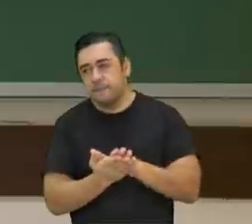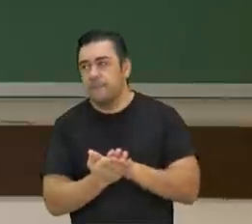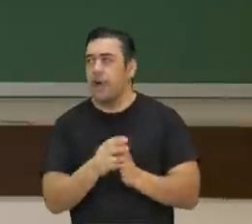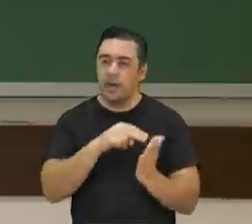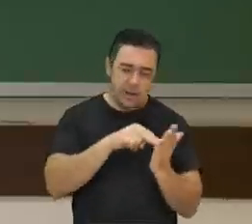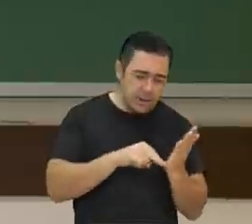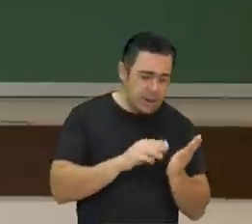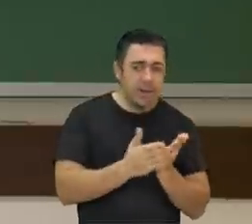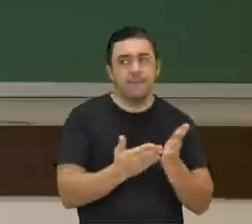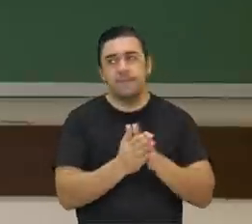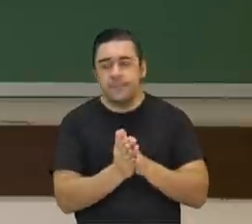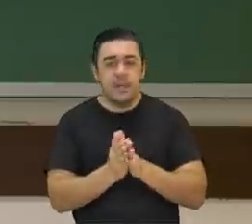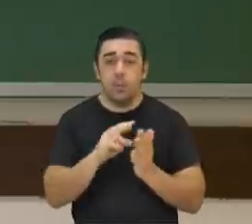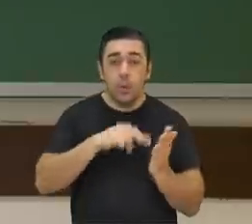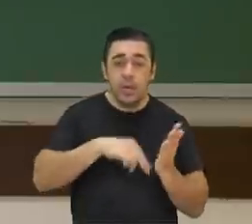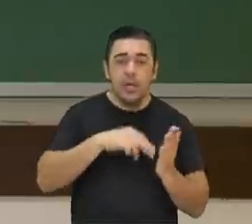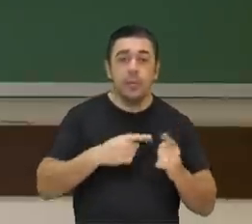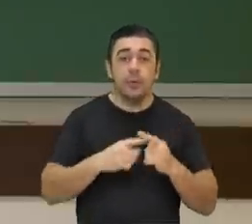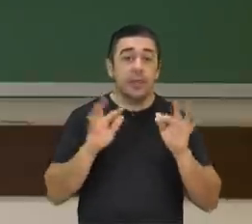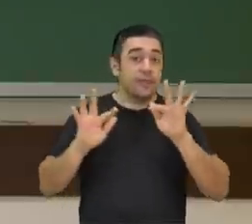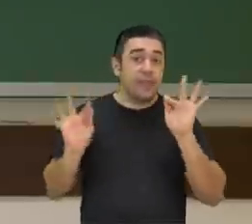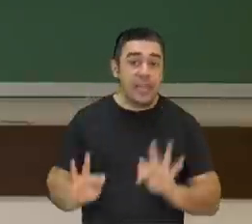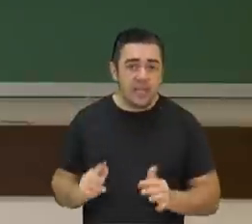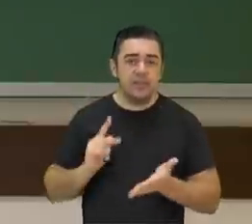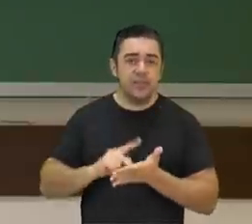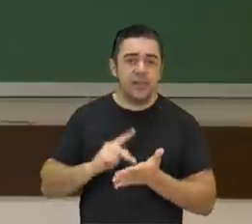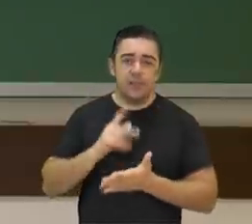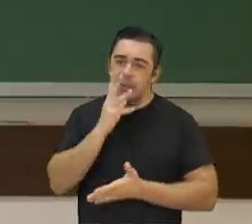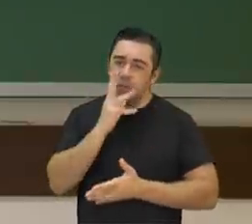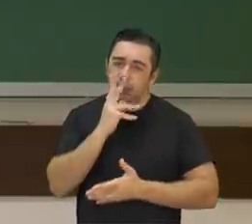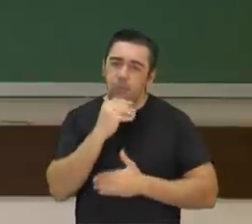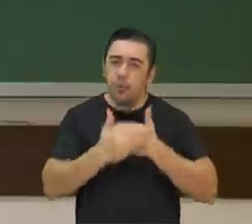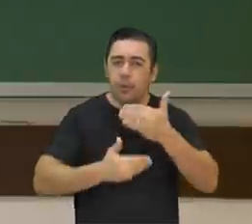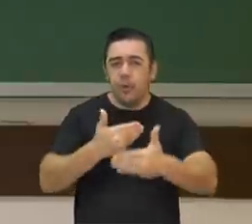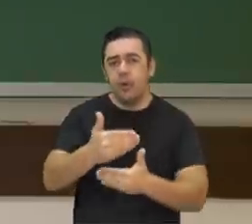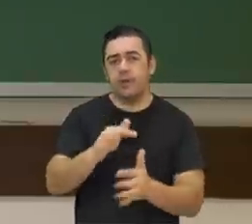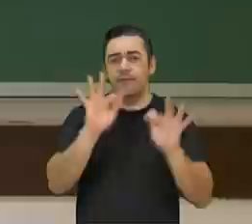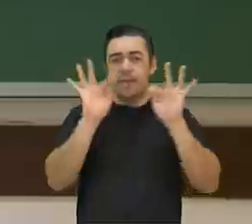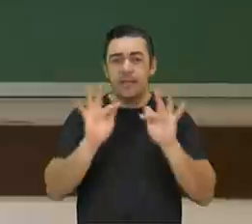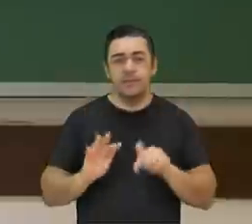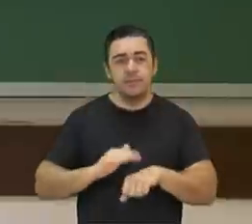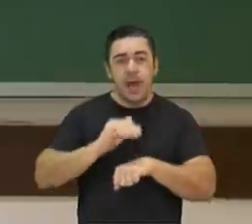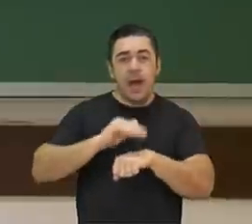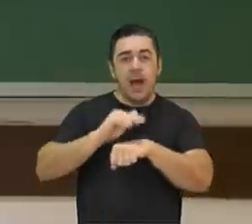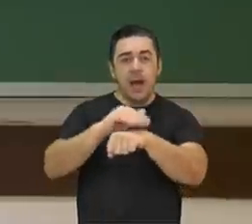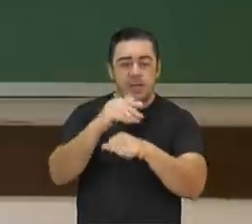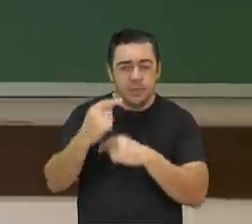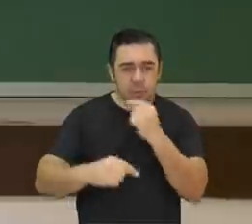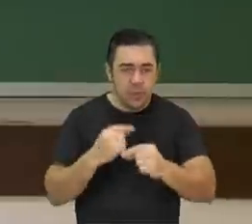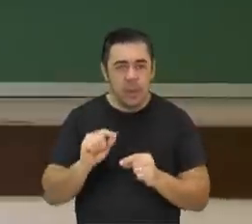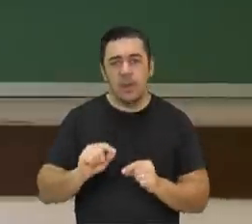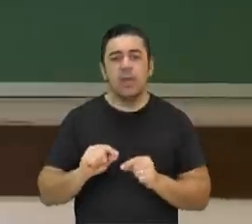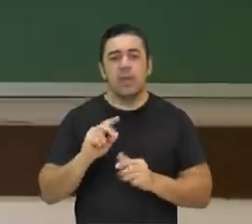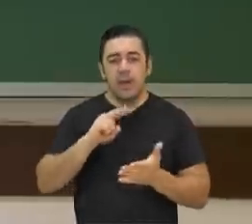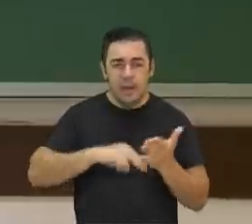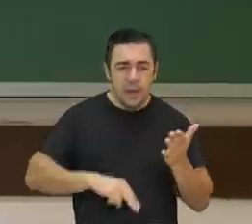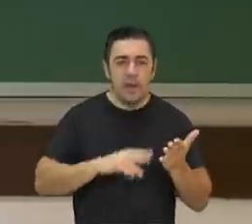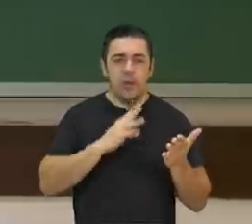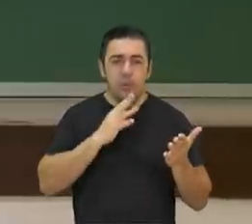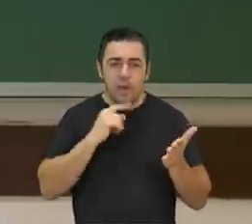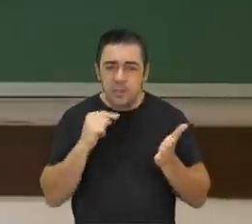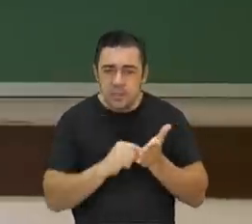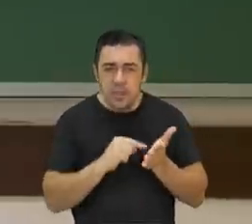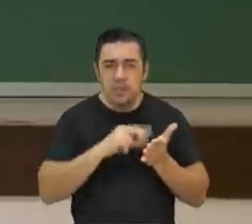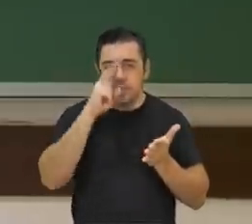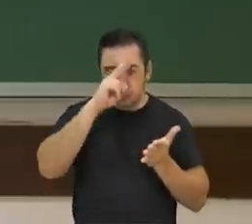de imediato, porque ela está tão feliz e ela fica adiando aquele momento de felicidade para poder de fato ler, conhecer a história,